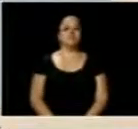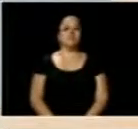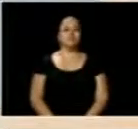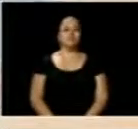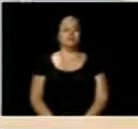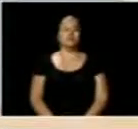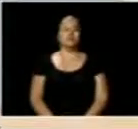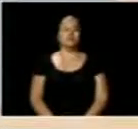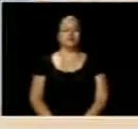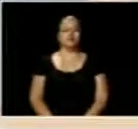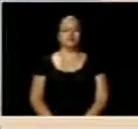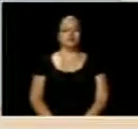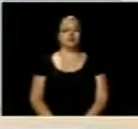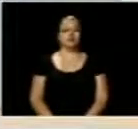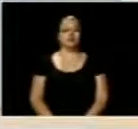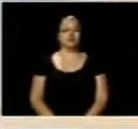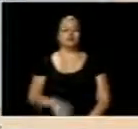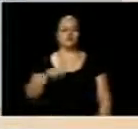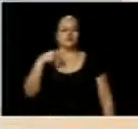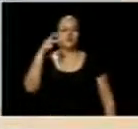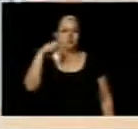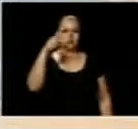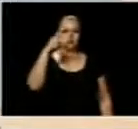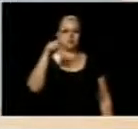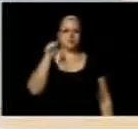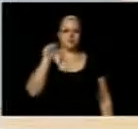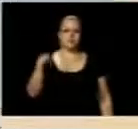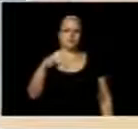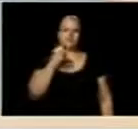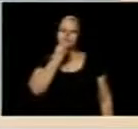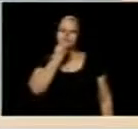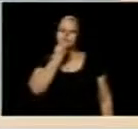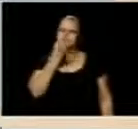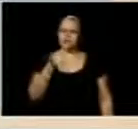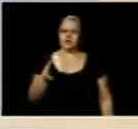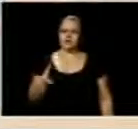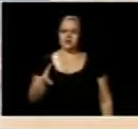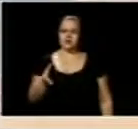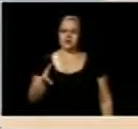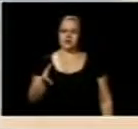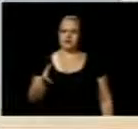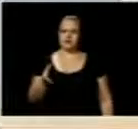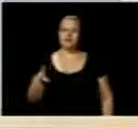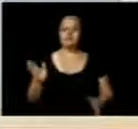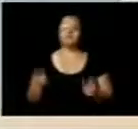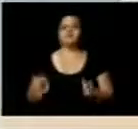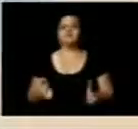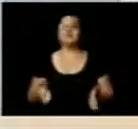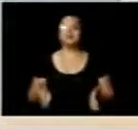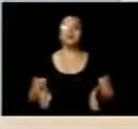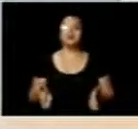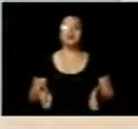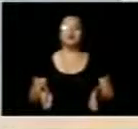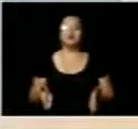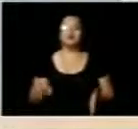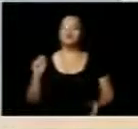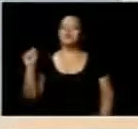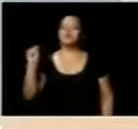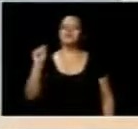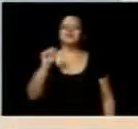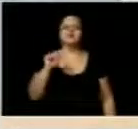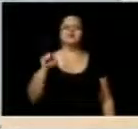Na hora de falar, você é muito bom. Agora o senhor sumiu. Tá com medo do queijo